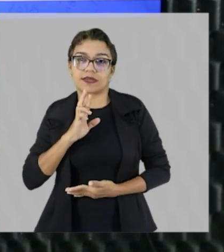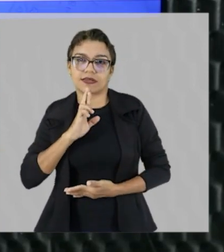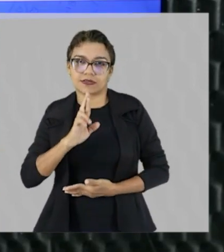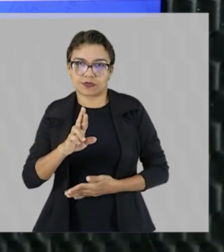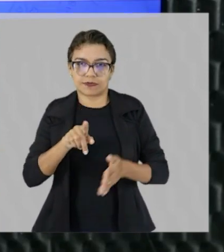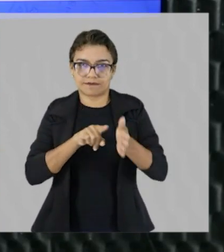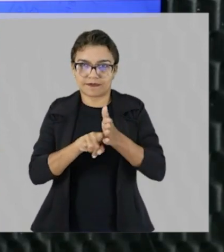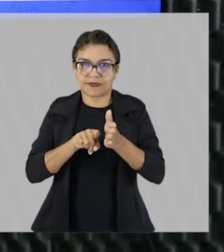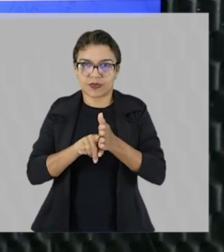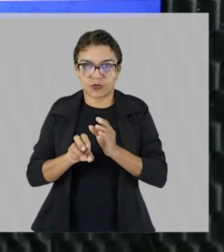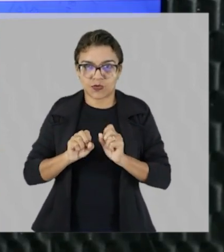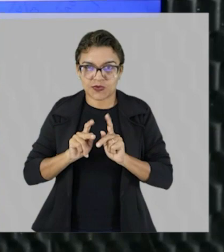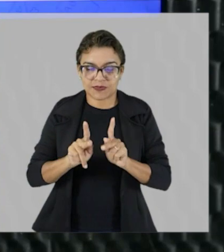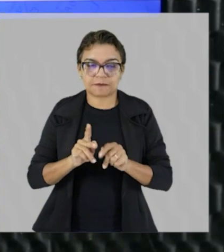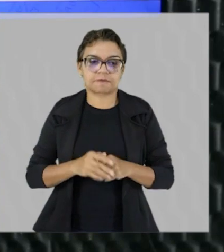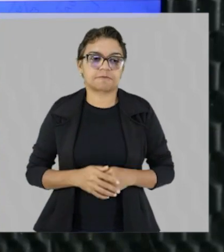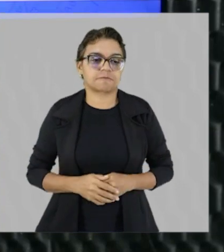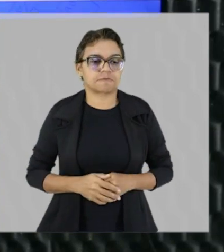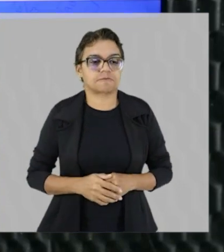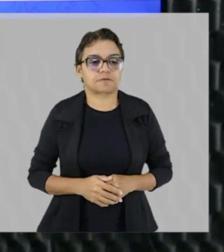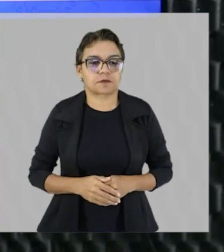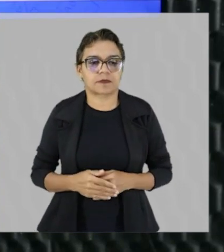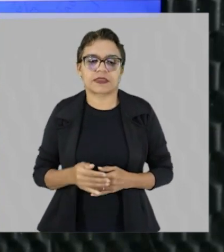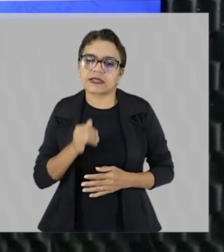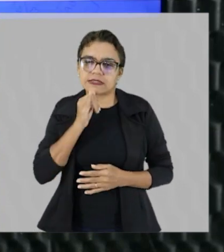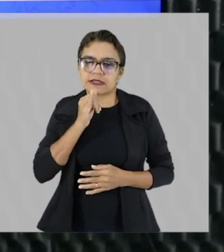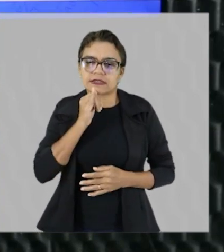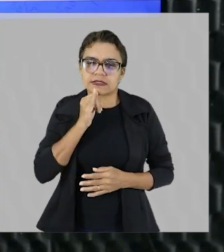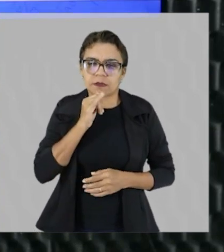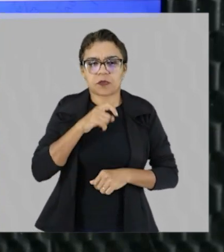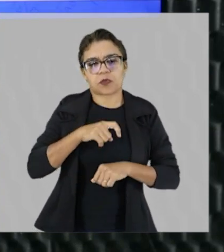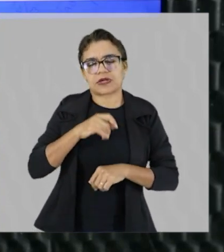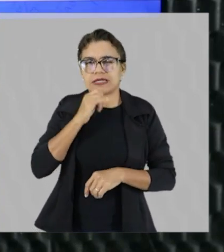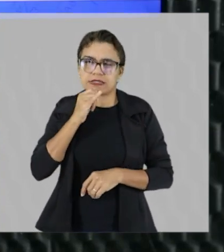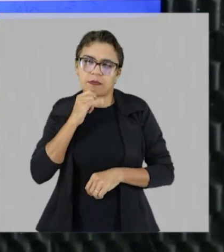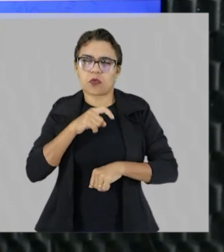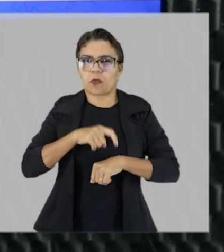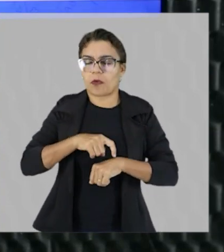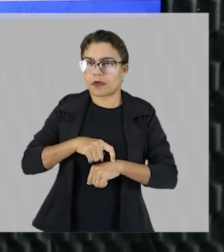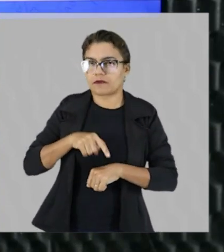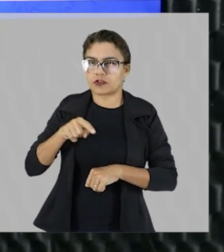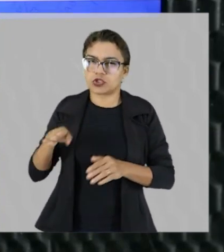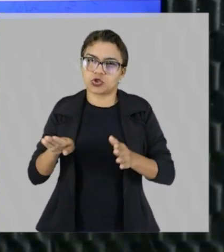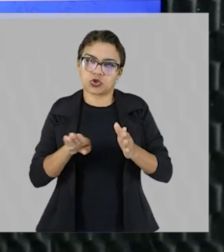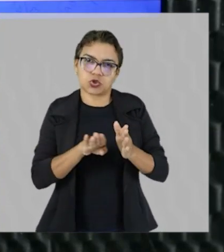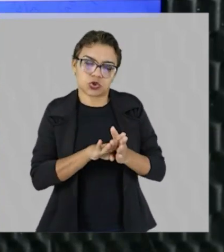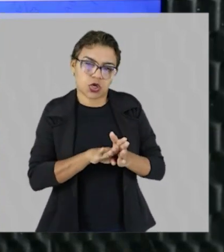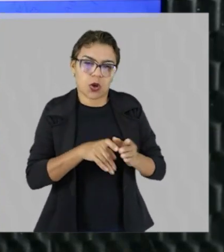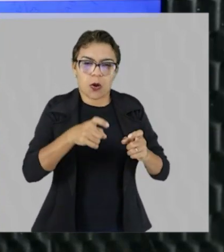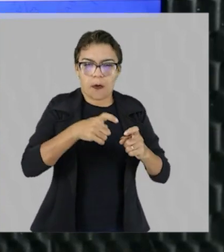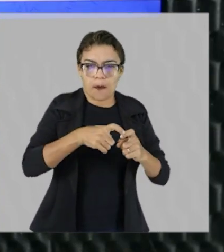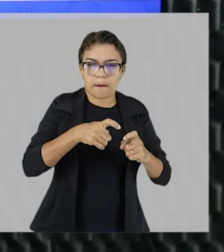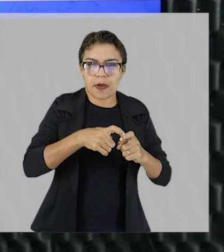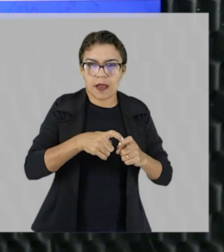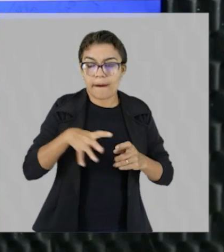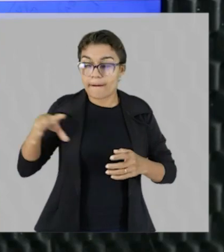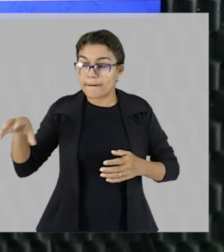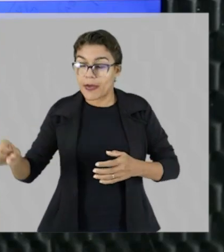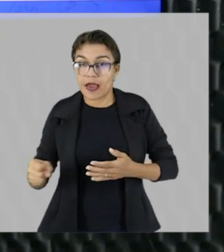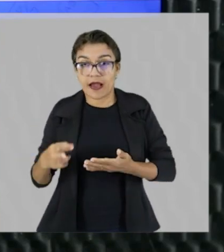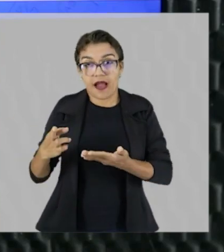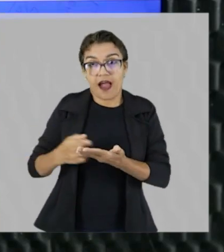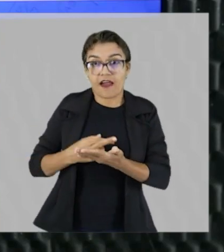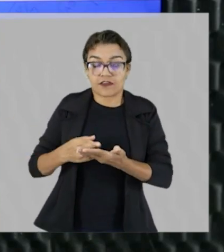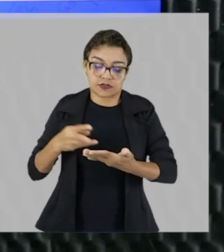seguir, certo? Aqui, por exemplo, quando você espera ser atendido em um consultório médico e fica folheando aleatoriamente uma